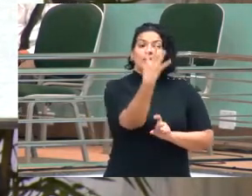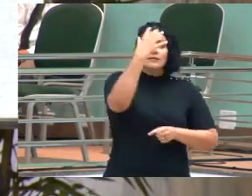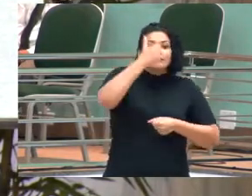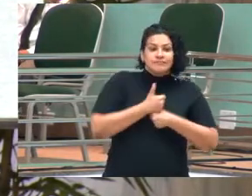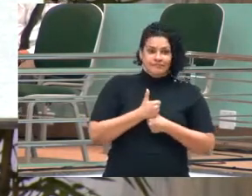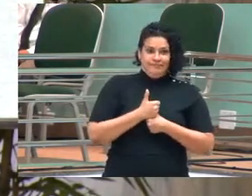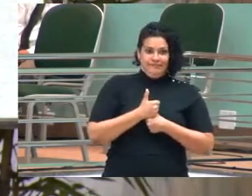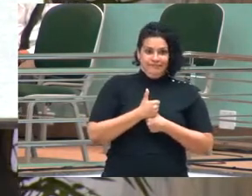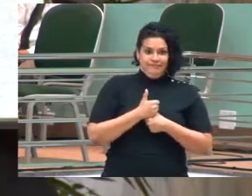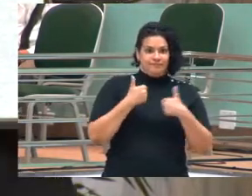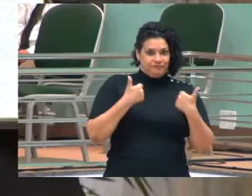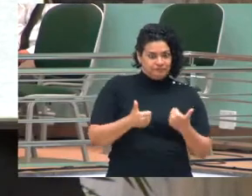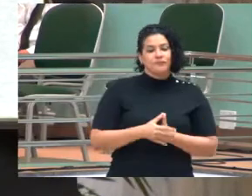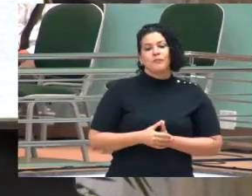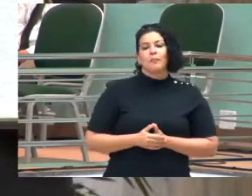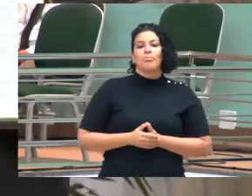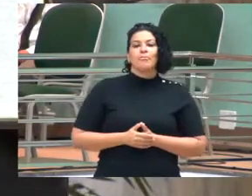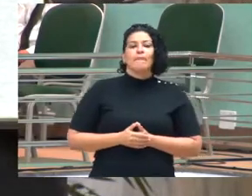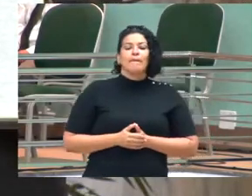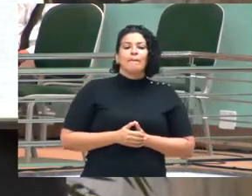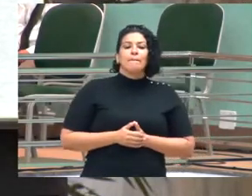toda a Palestina,